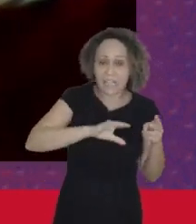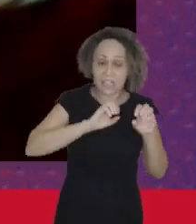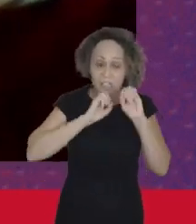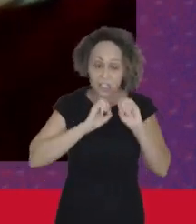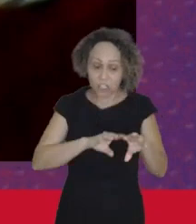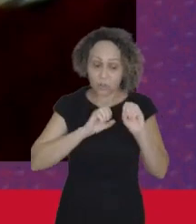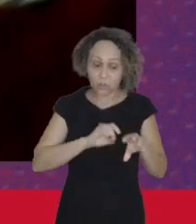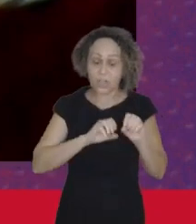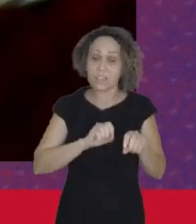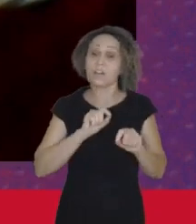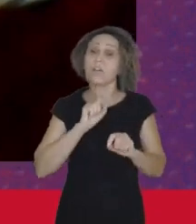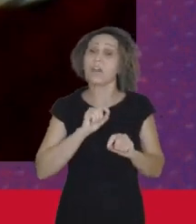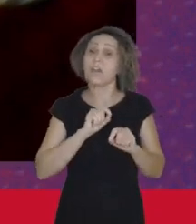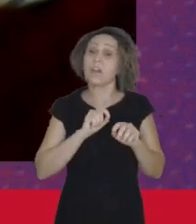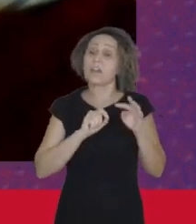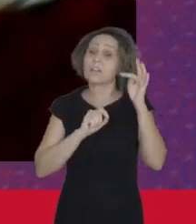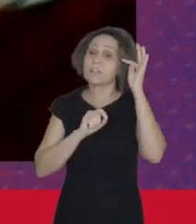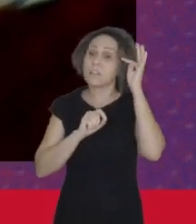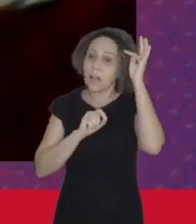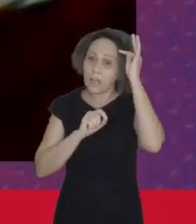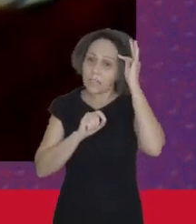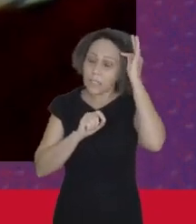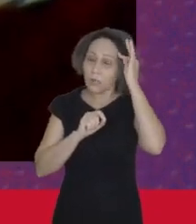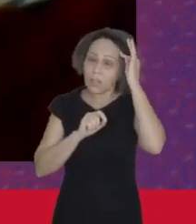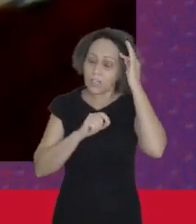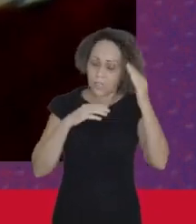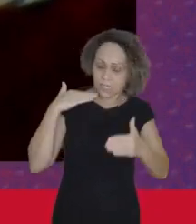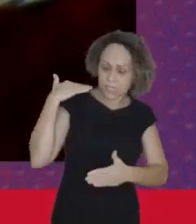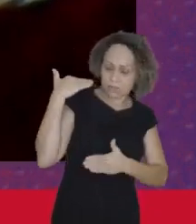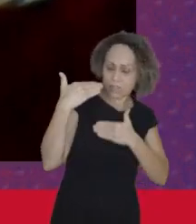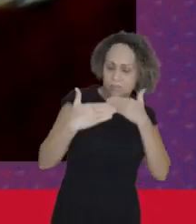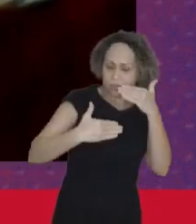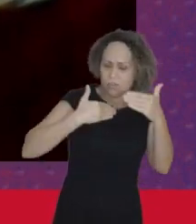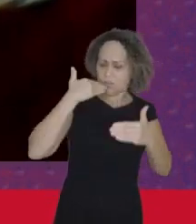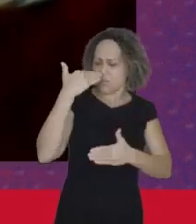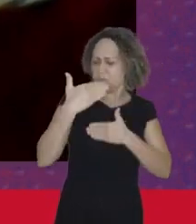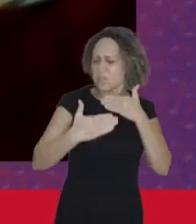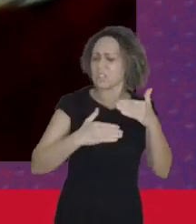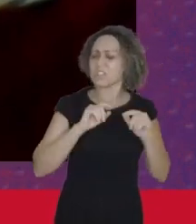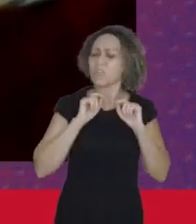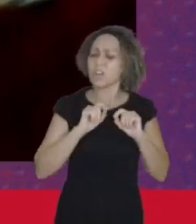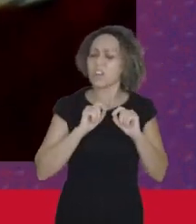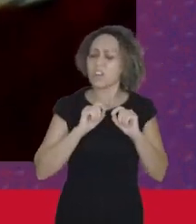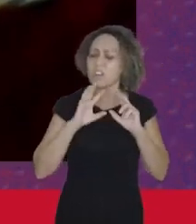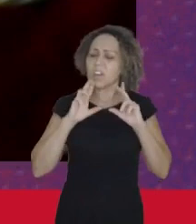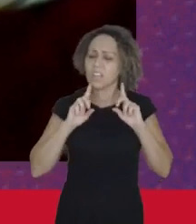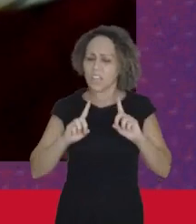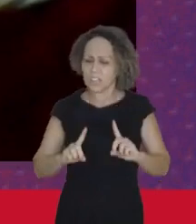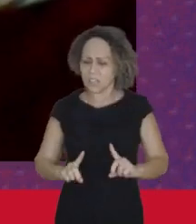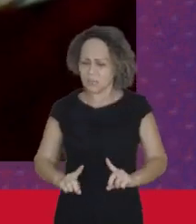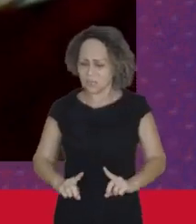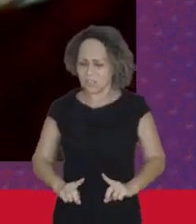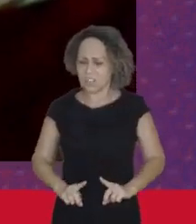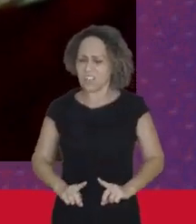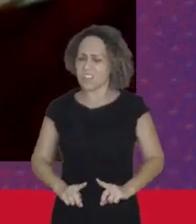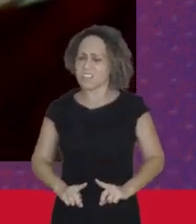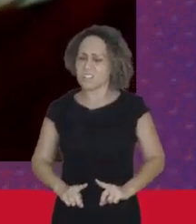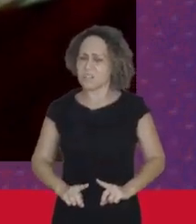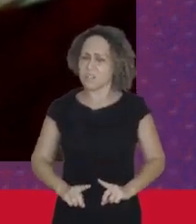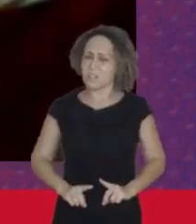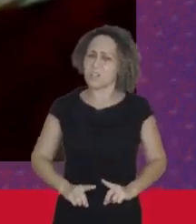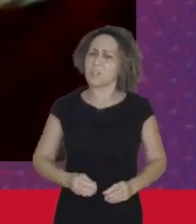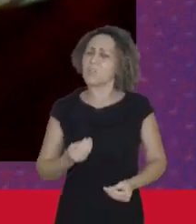acreditava, né, e isso vem até hoje, que a deficiência poderia ser minorada através